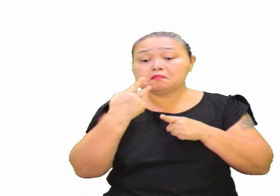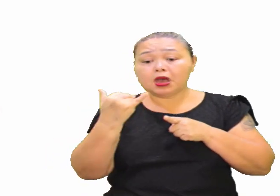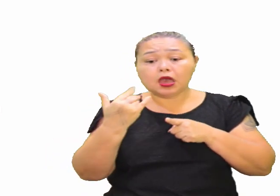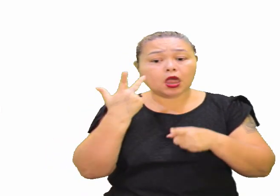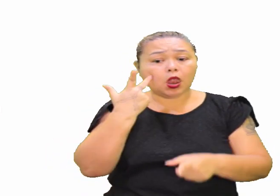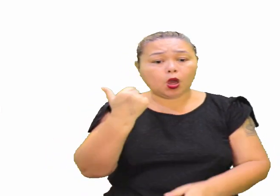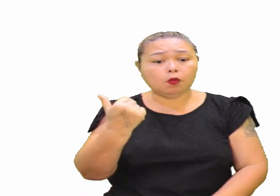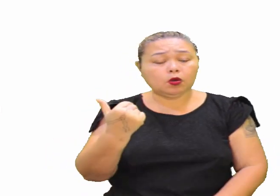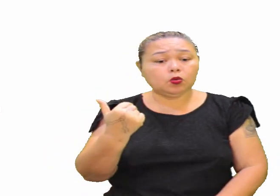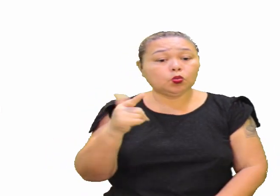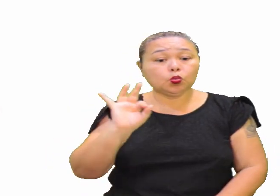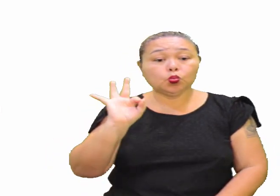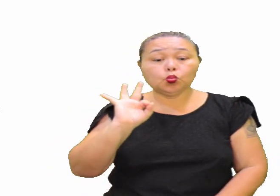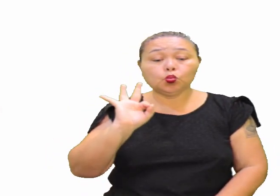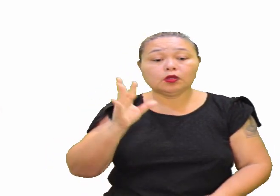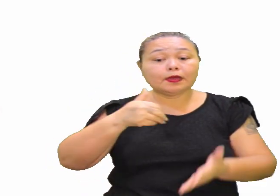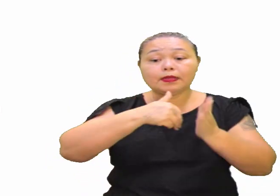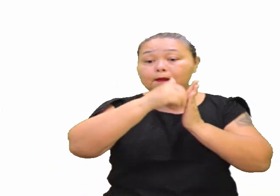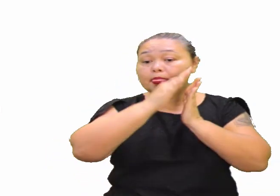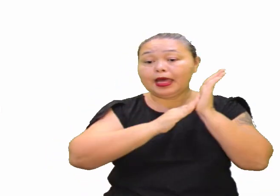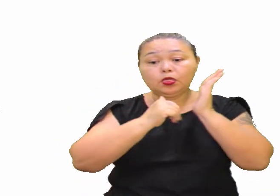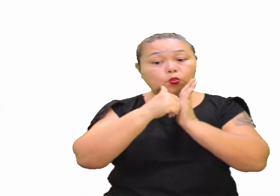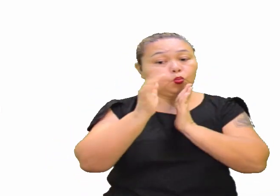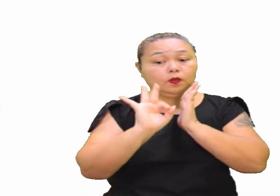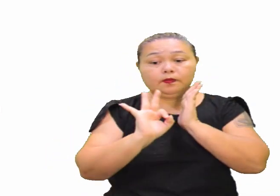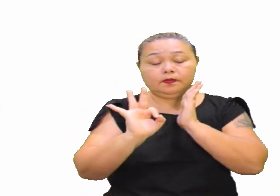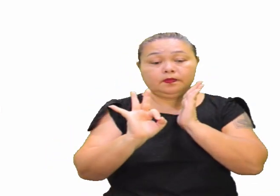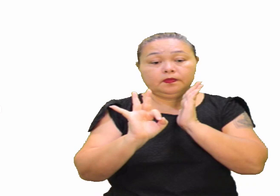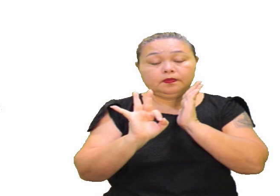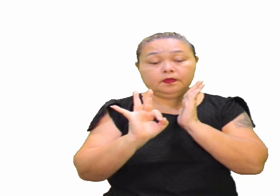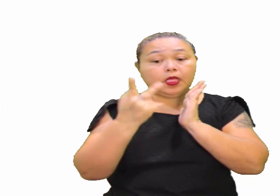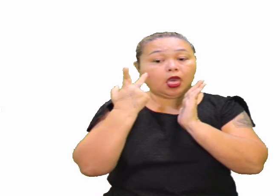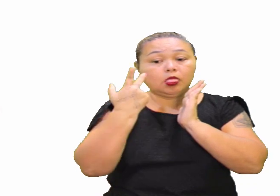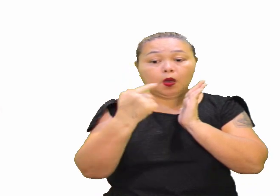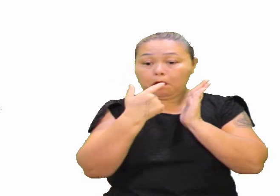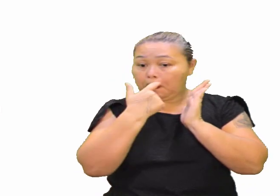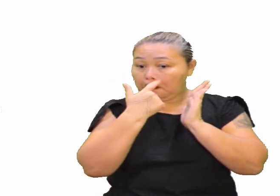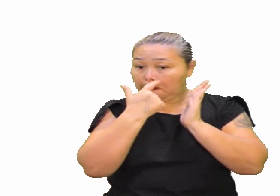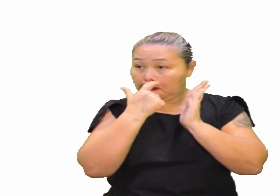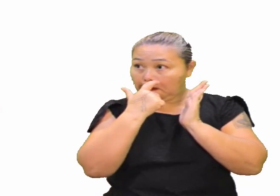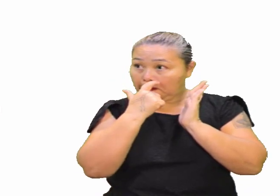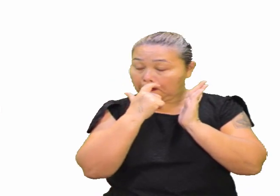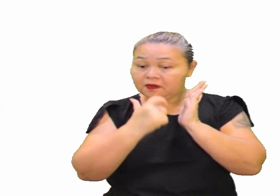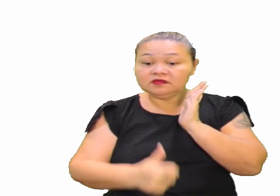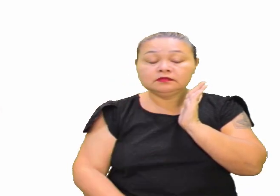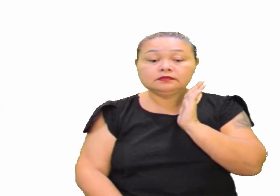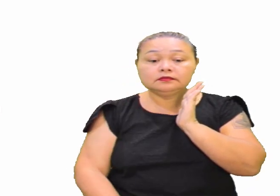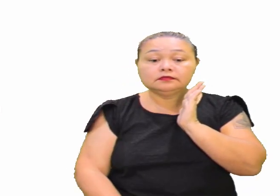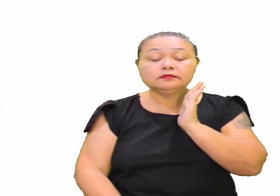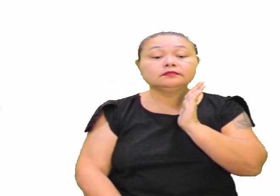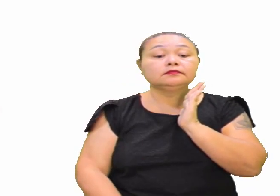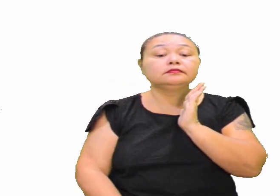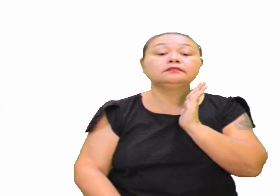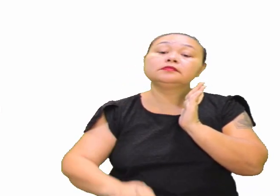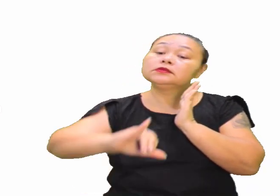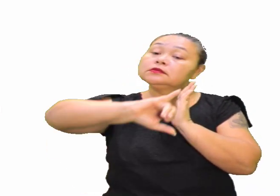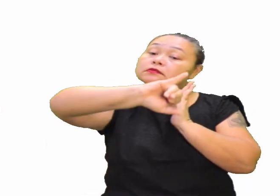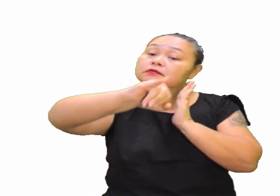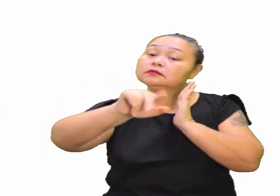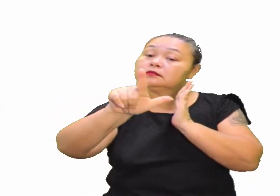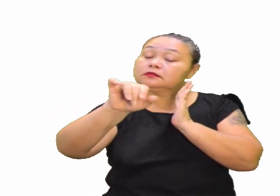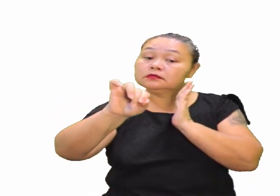seguinte cruzamento, se a gente considerar. Então, para considerar, a probabilidade do seu